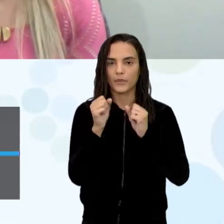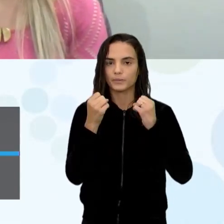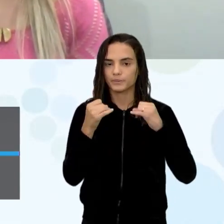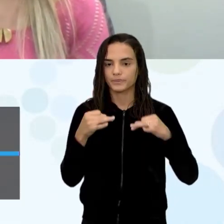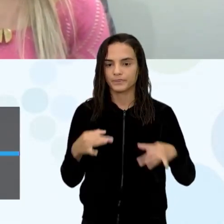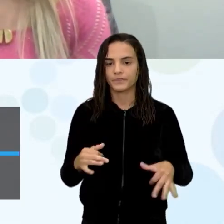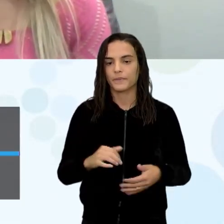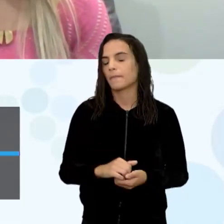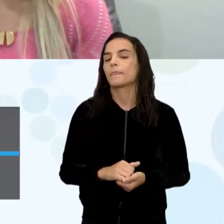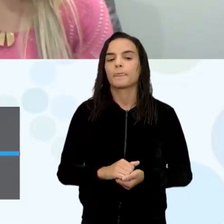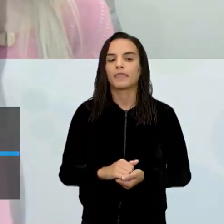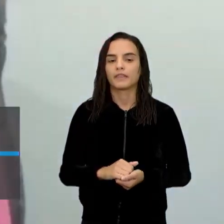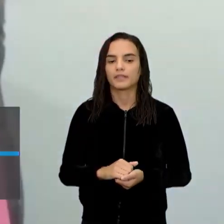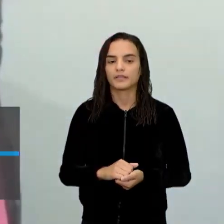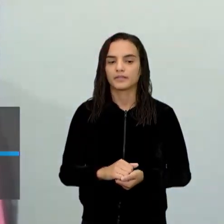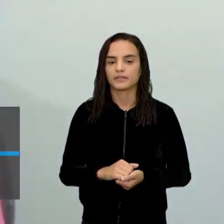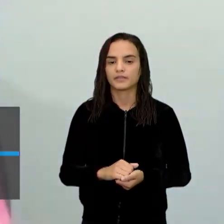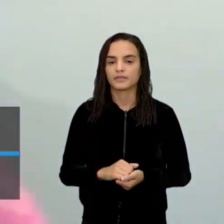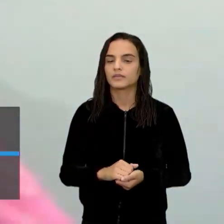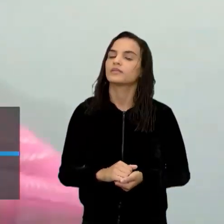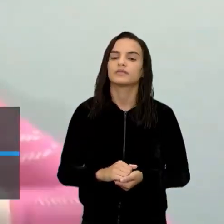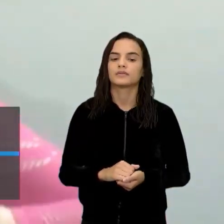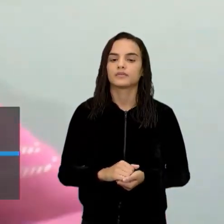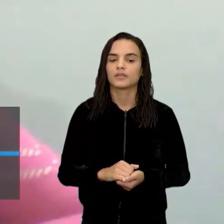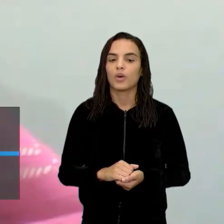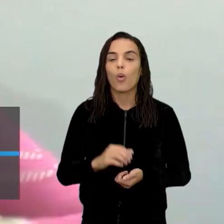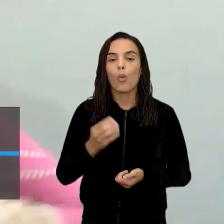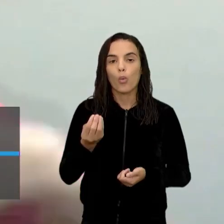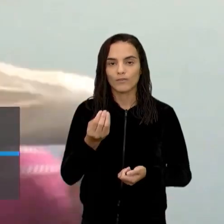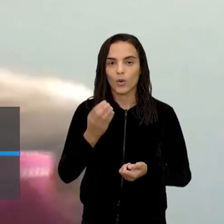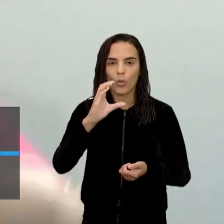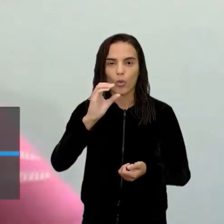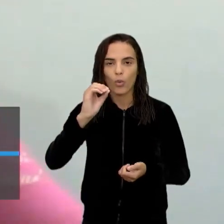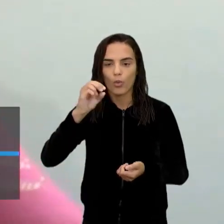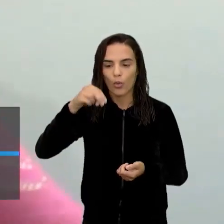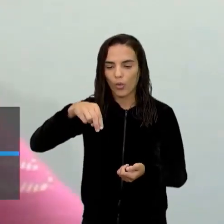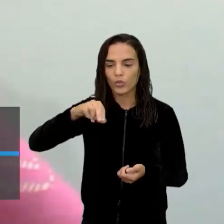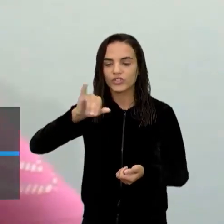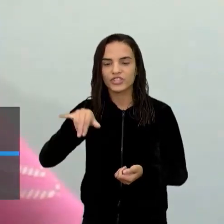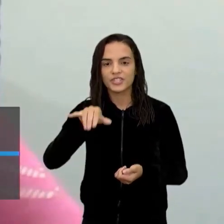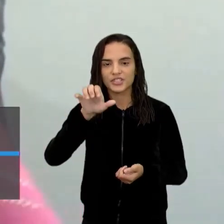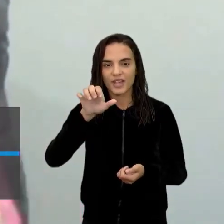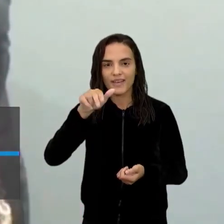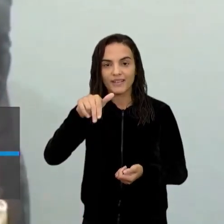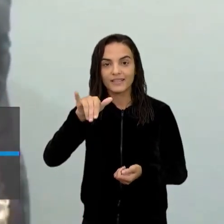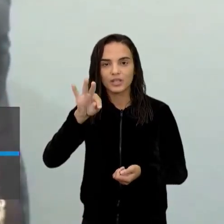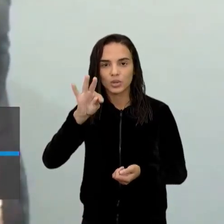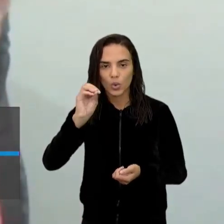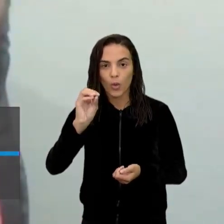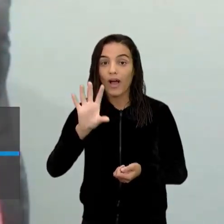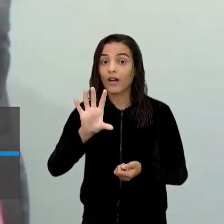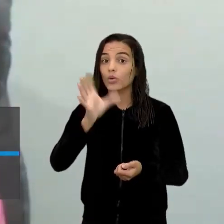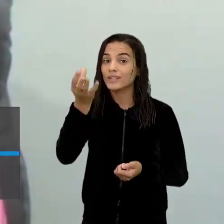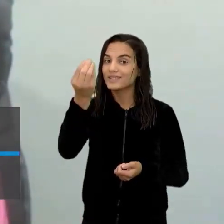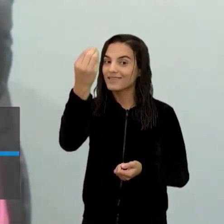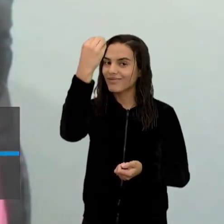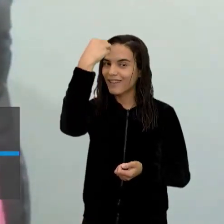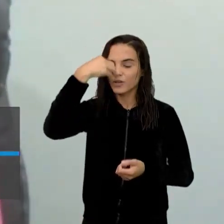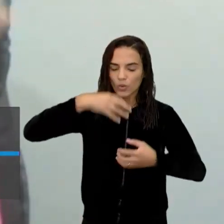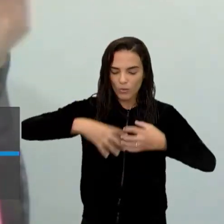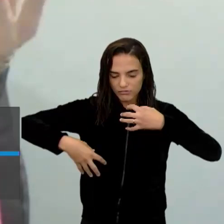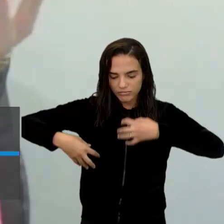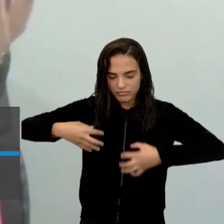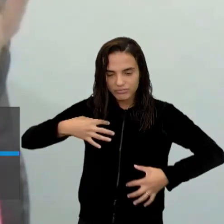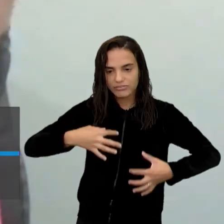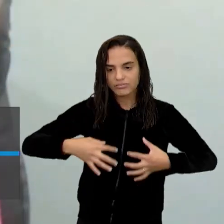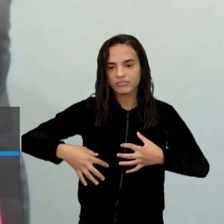sim. O congênito acontece dentro do organismo. Tá? Então, na hora da formação,